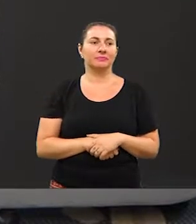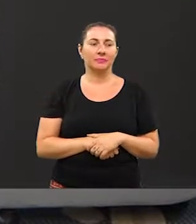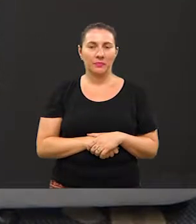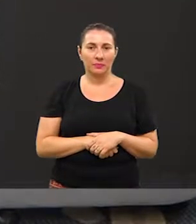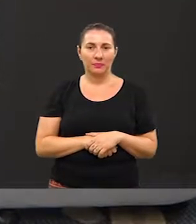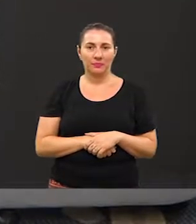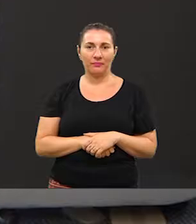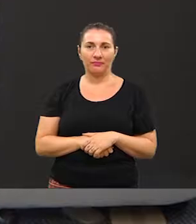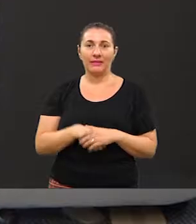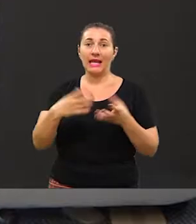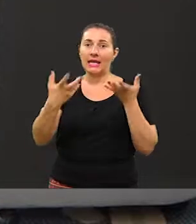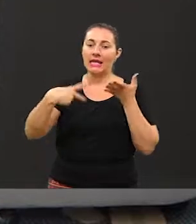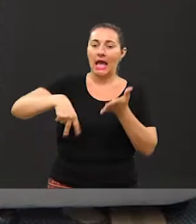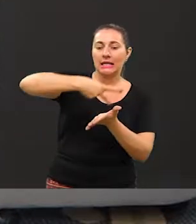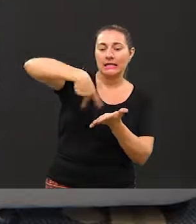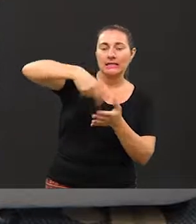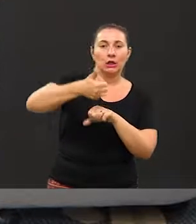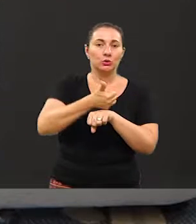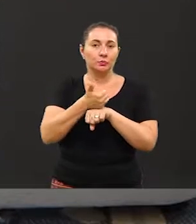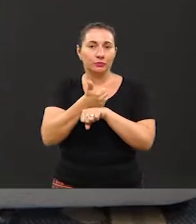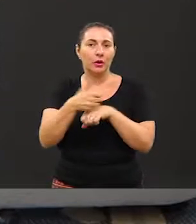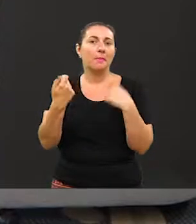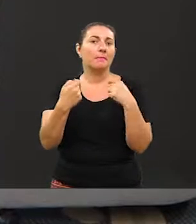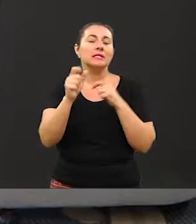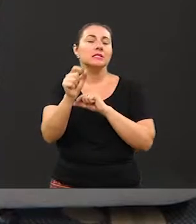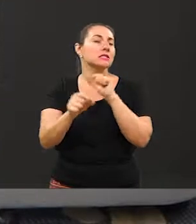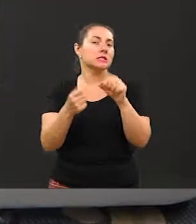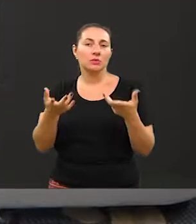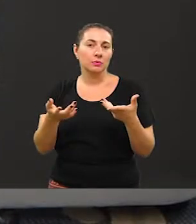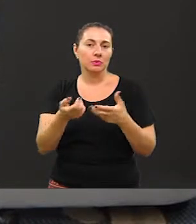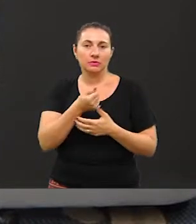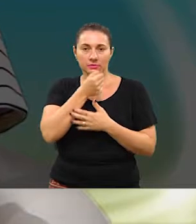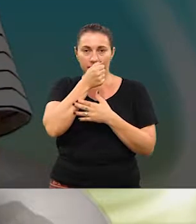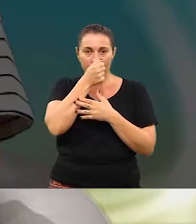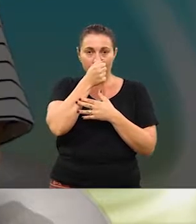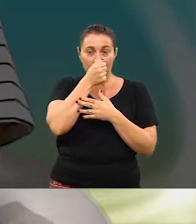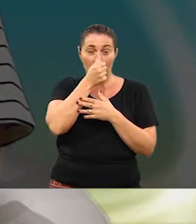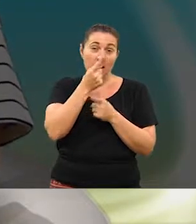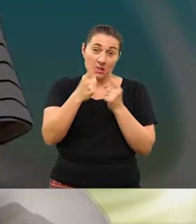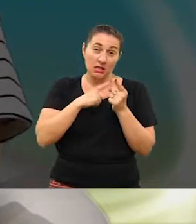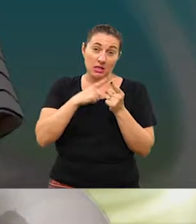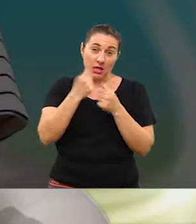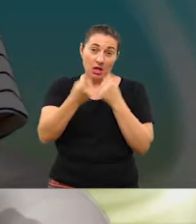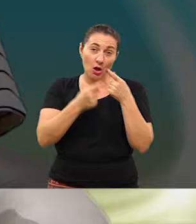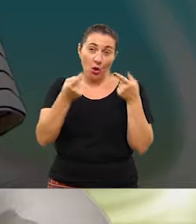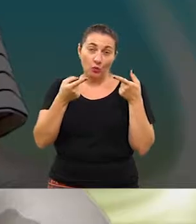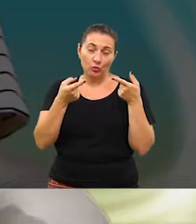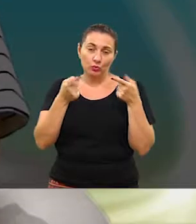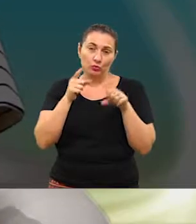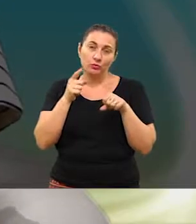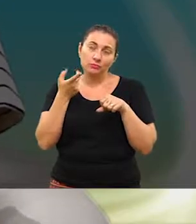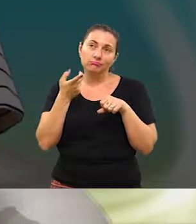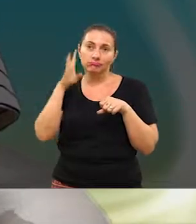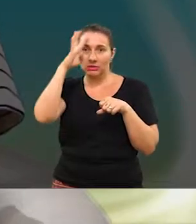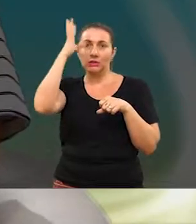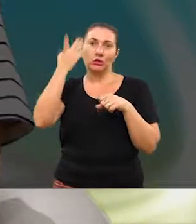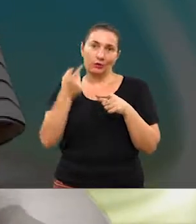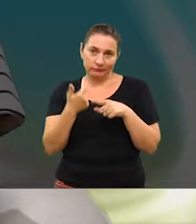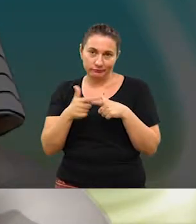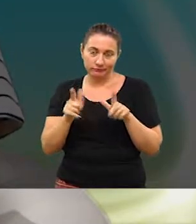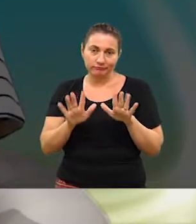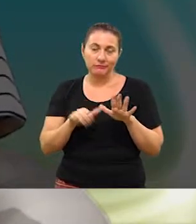E quem deseja se tornar um dançarino profissional? O que precisa fazer? Tem alguns caminhos diferentes, assim, que se pode tomar.